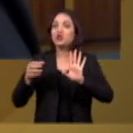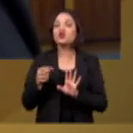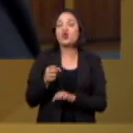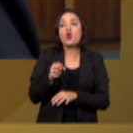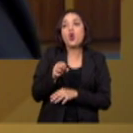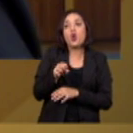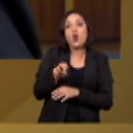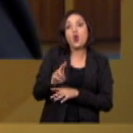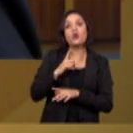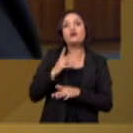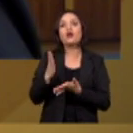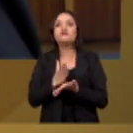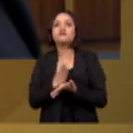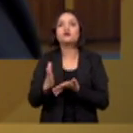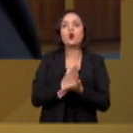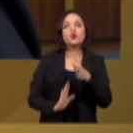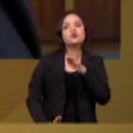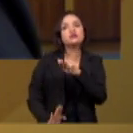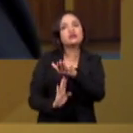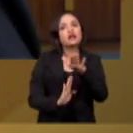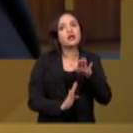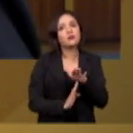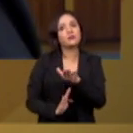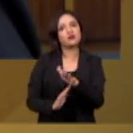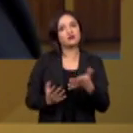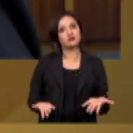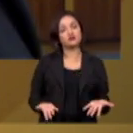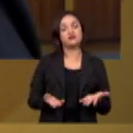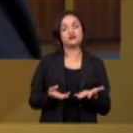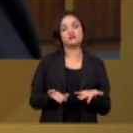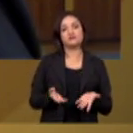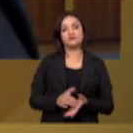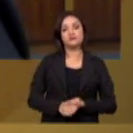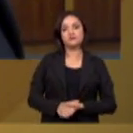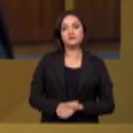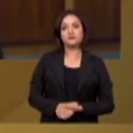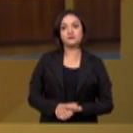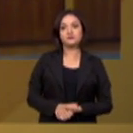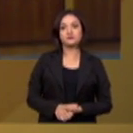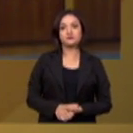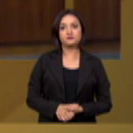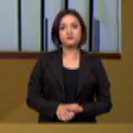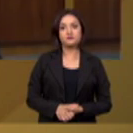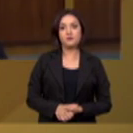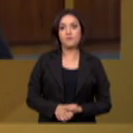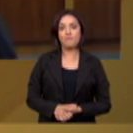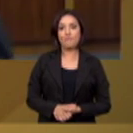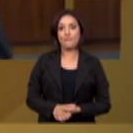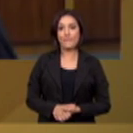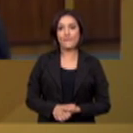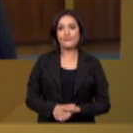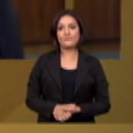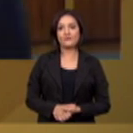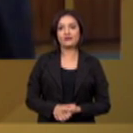procedimental e foi o que eu entendi isso e a posição do estado o